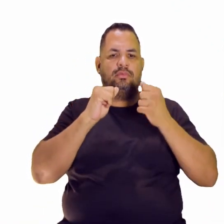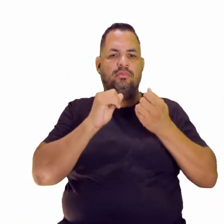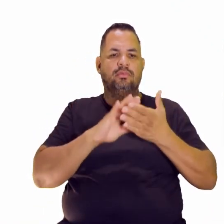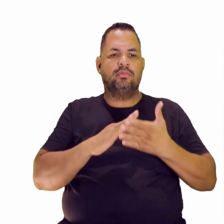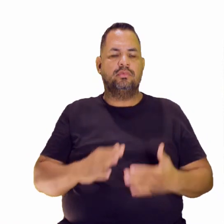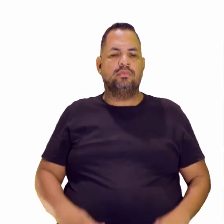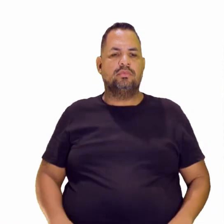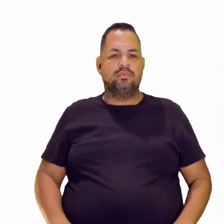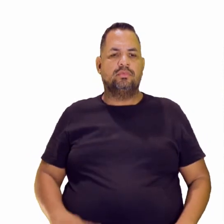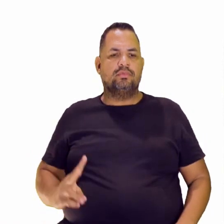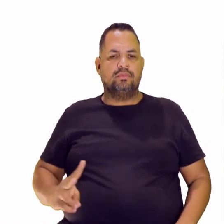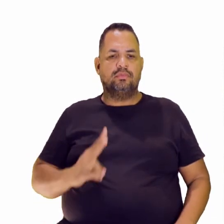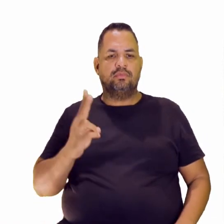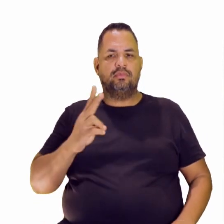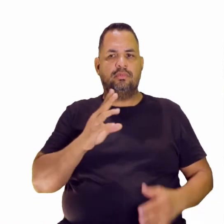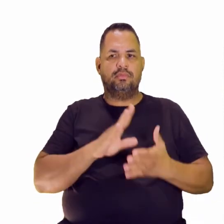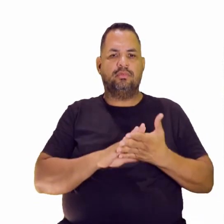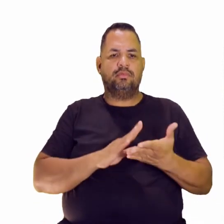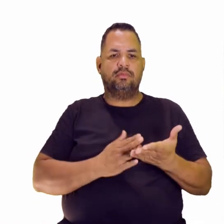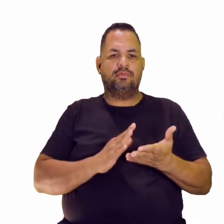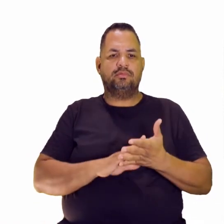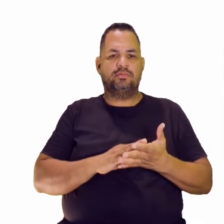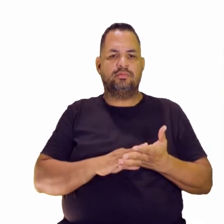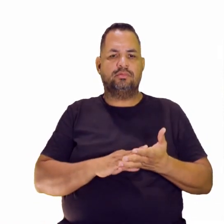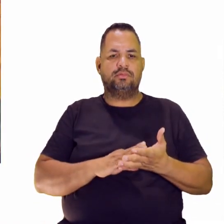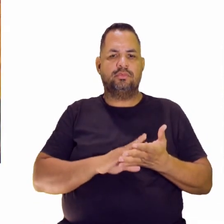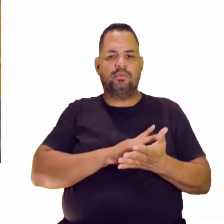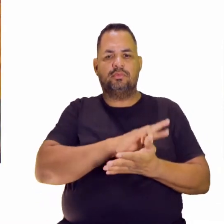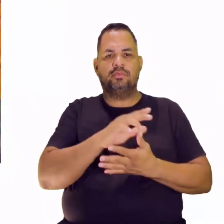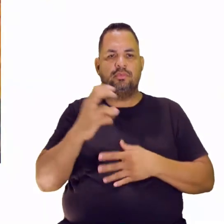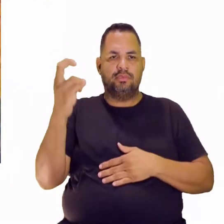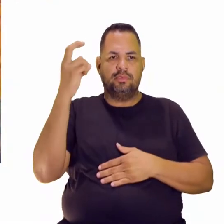a valorização das raízes e da diversidade cultural.